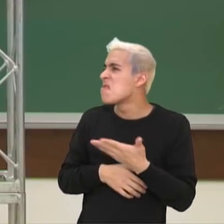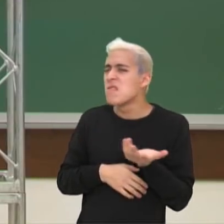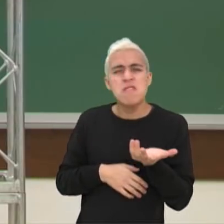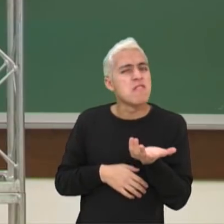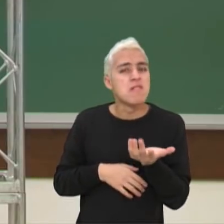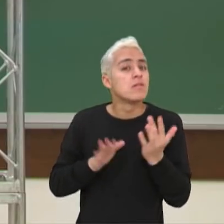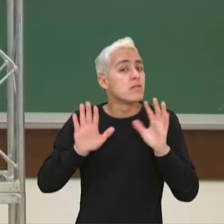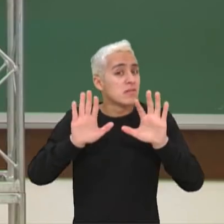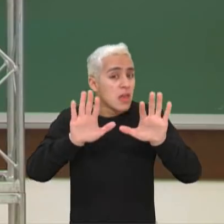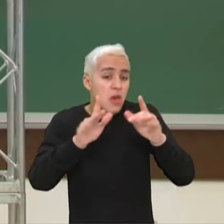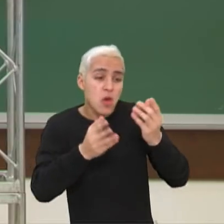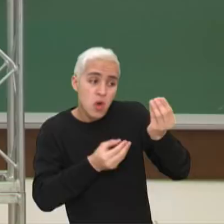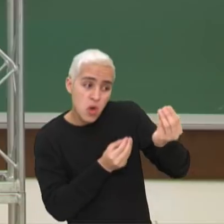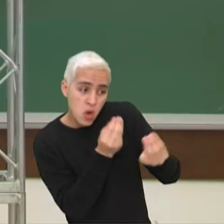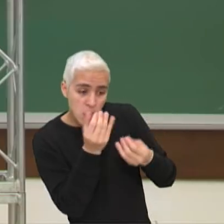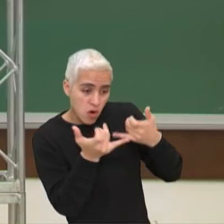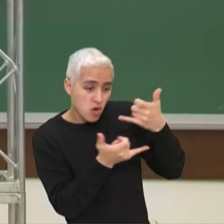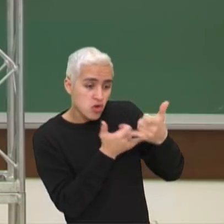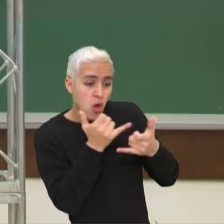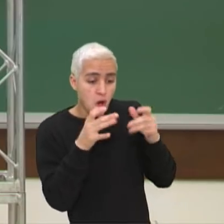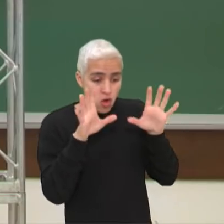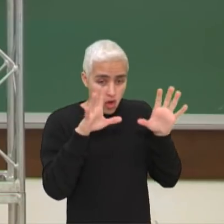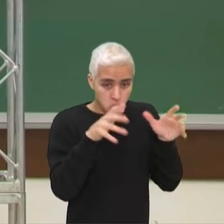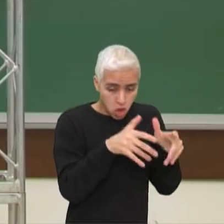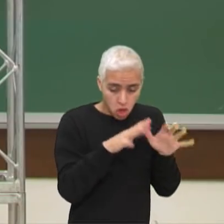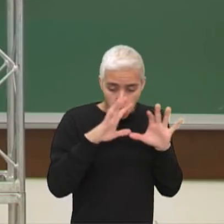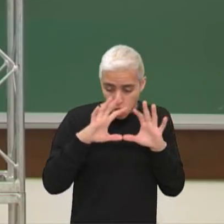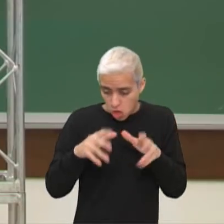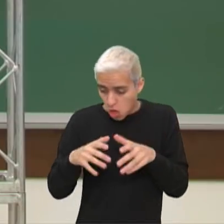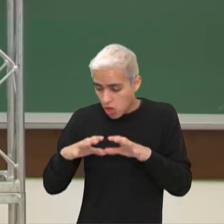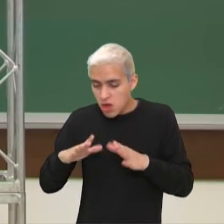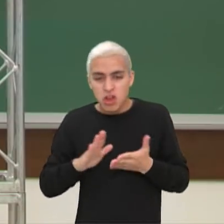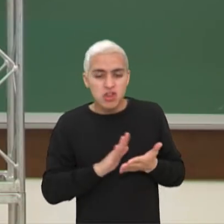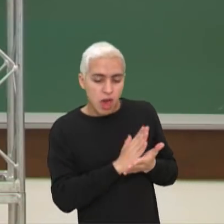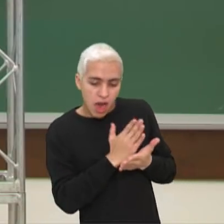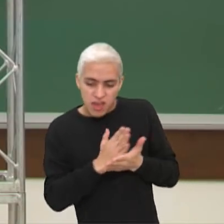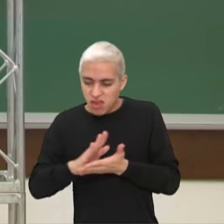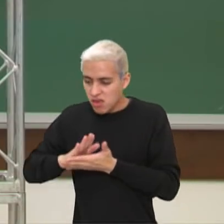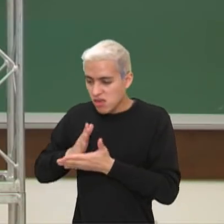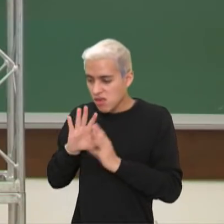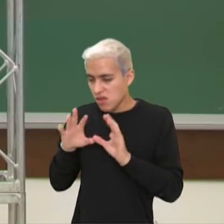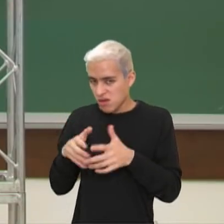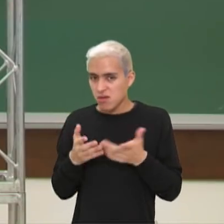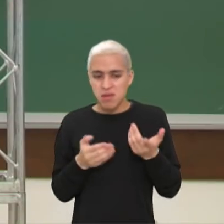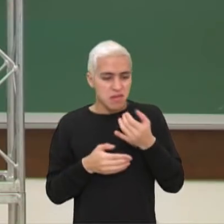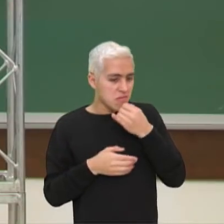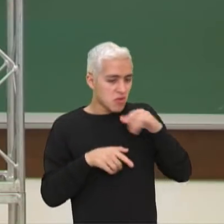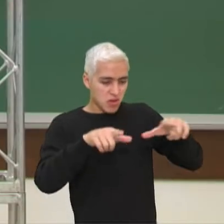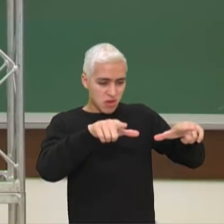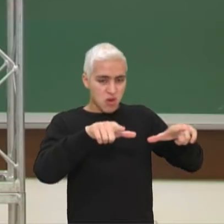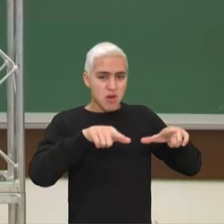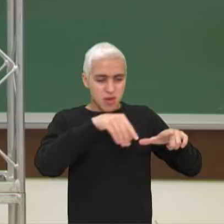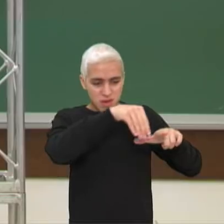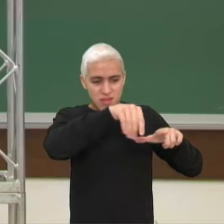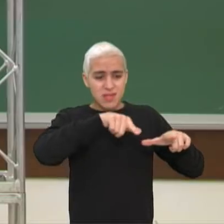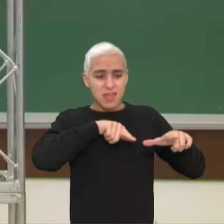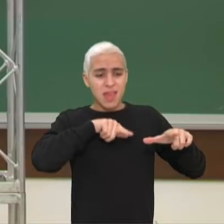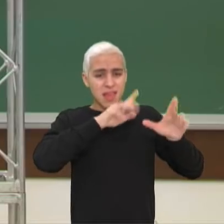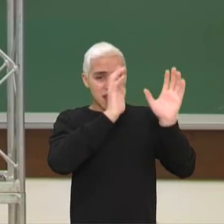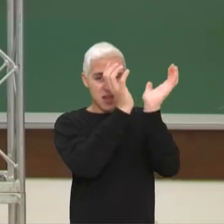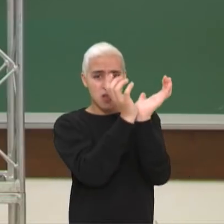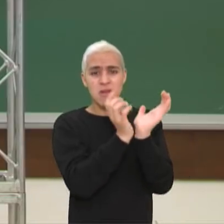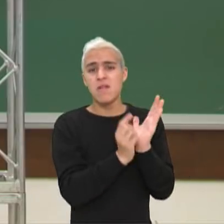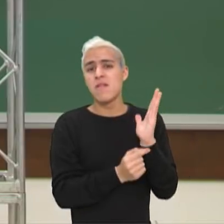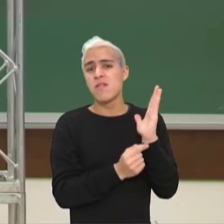sobre como um jogo ele é classificado. Então, cada jogo de tabuleiro tem sua classificação. Ou um jogo de tabuleiro tem várias classificações, que pode ser também,